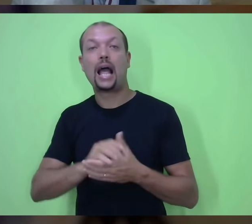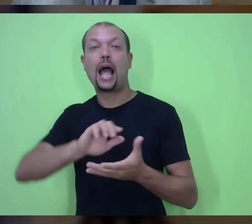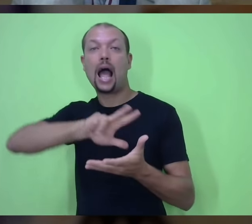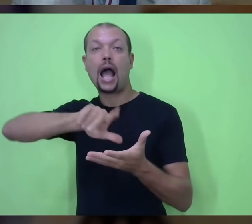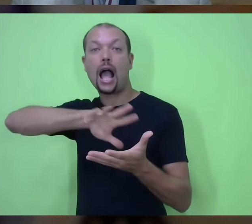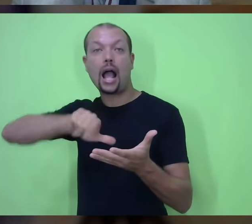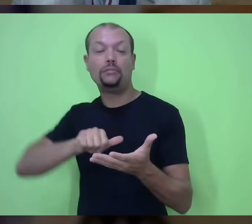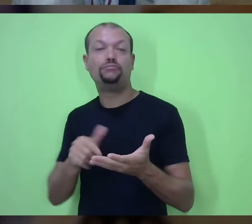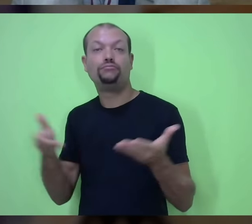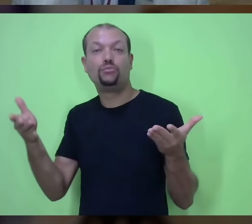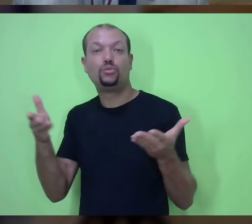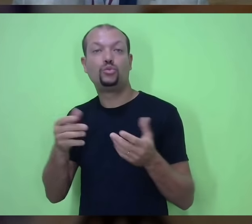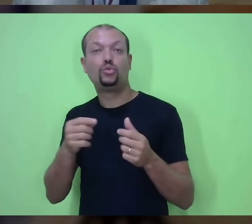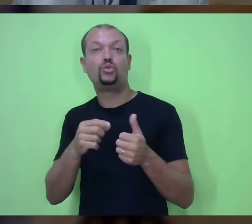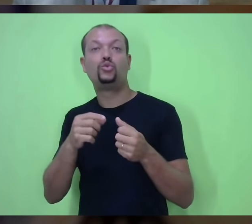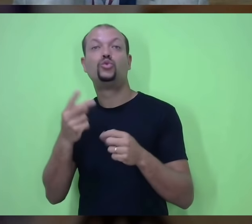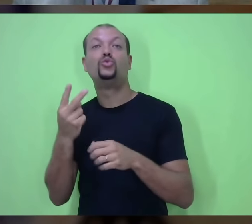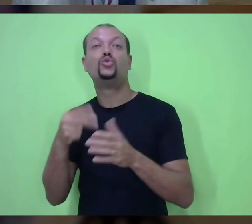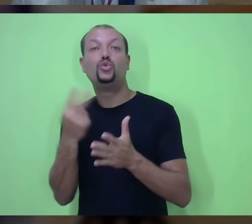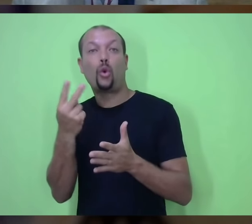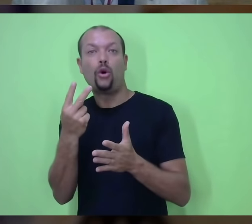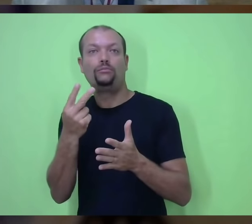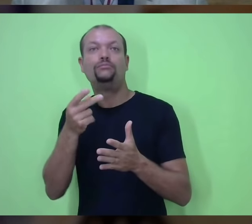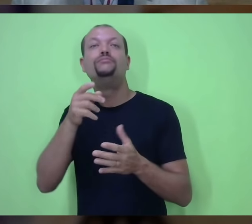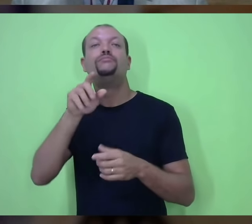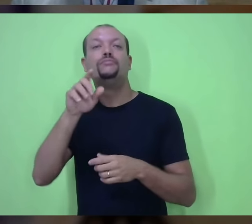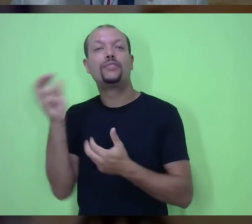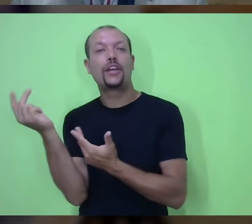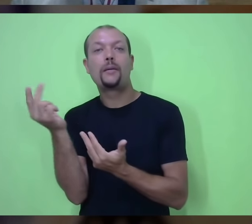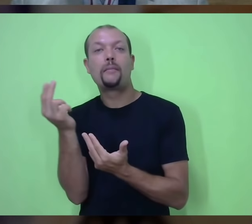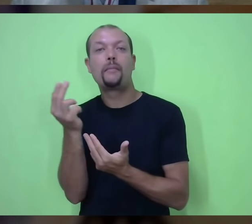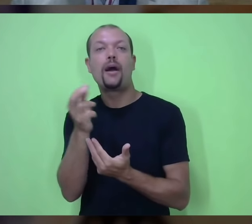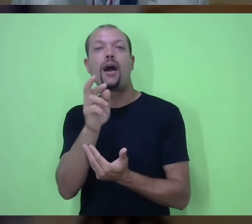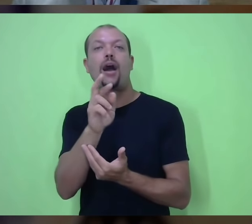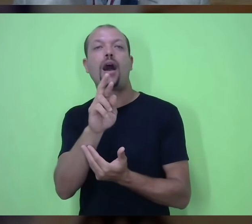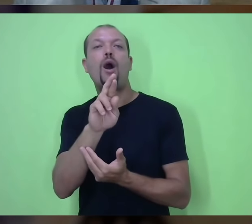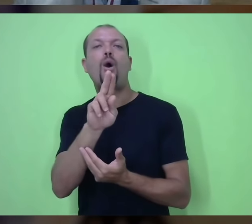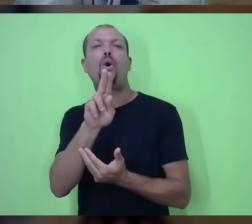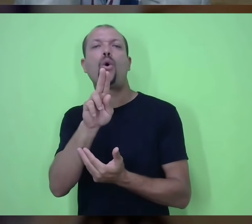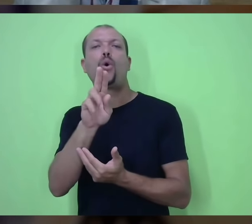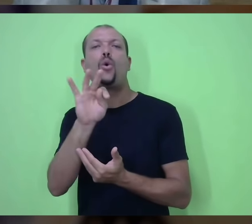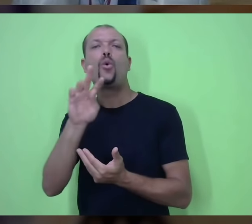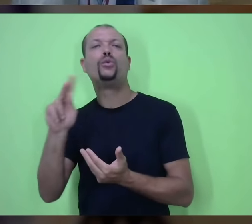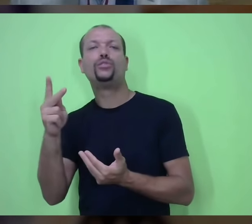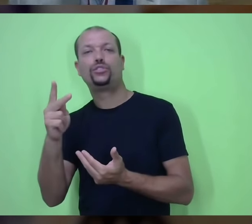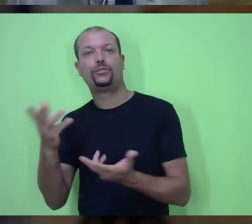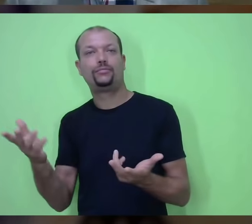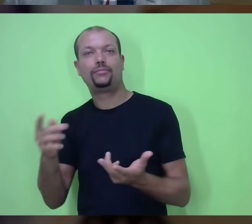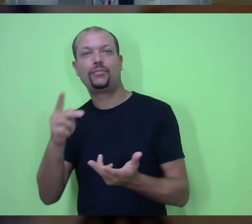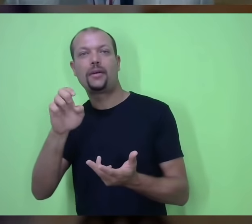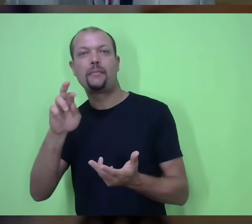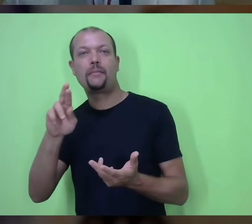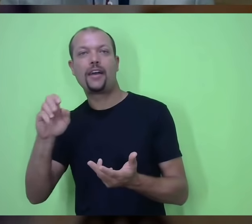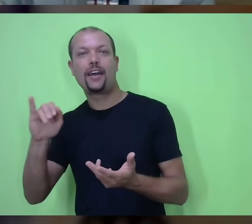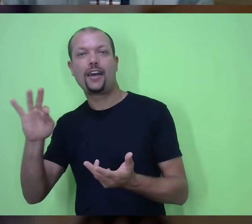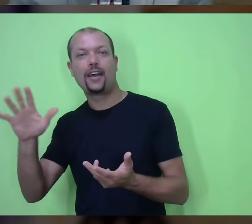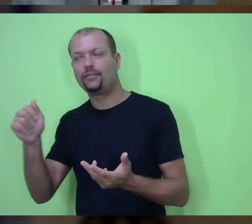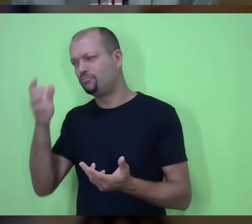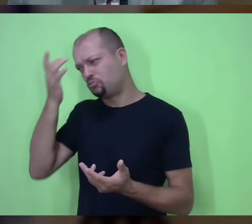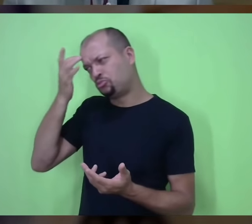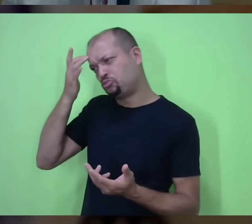a lição número 2, a contemplada, foi a irmã Ruth Pereira. Não sei se eles